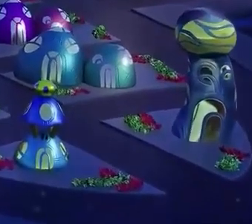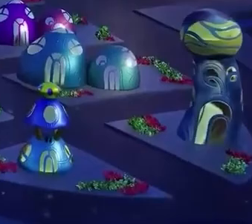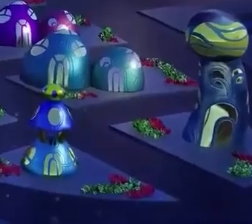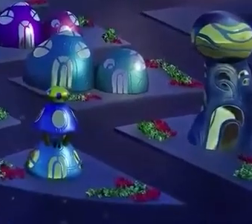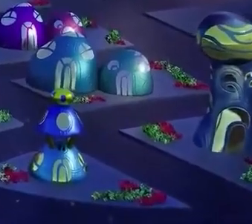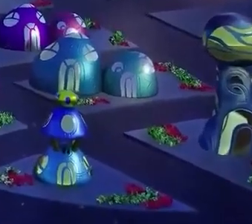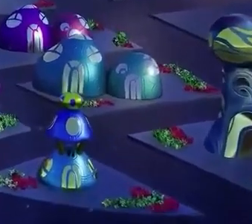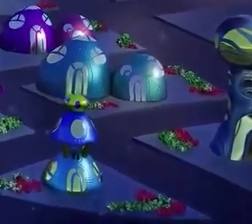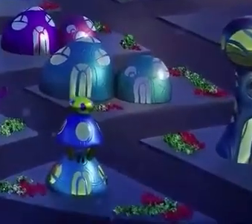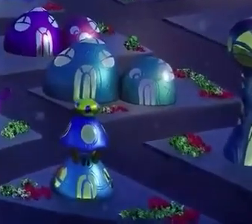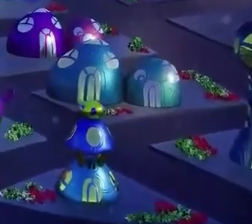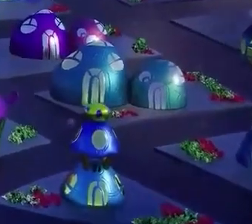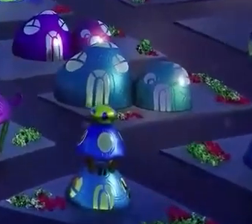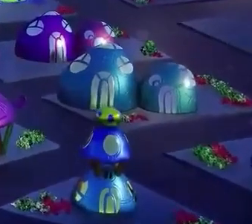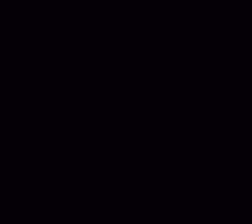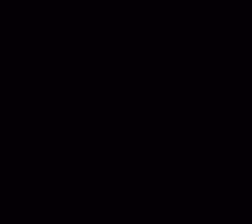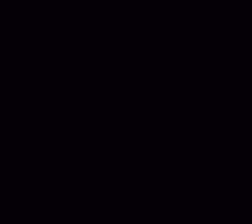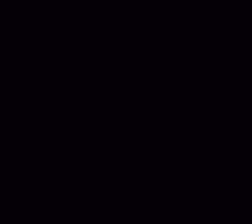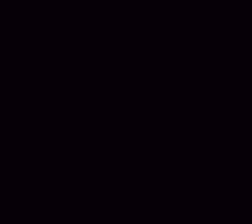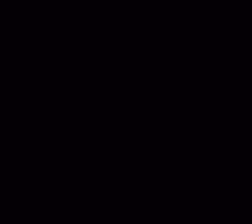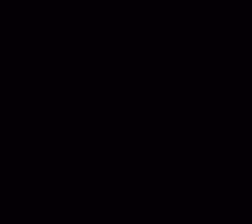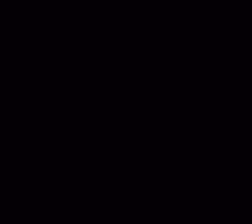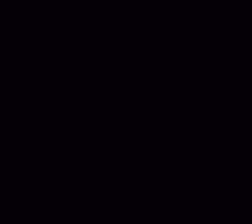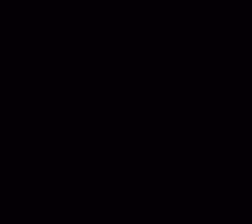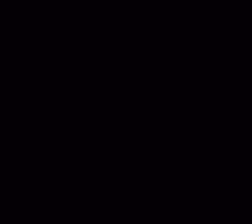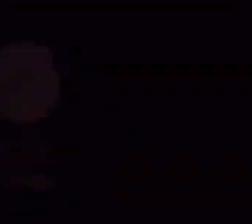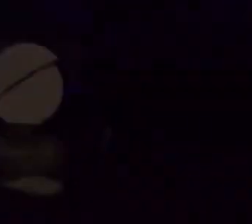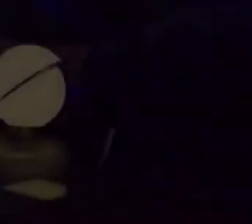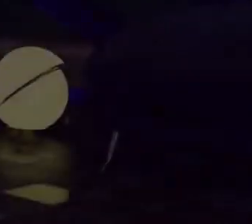lema é ser leal ao rei.